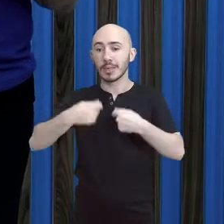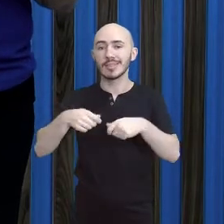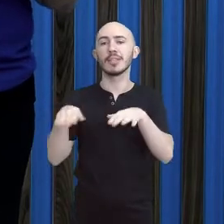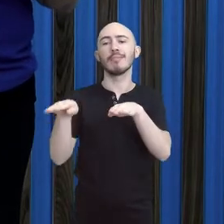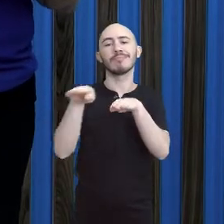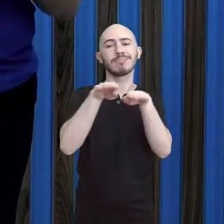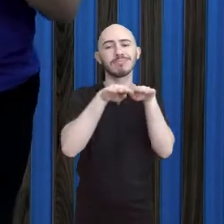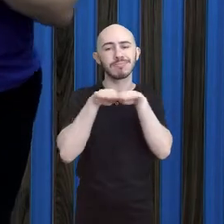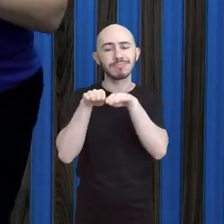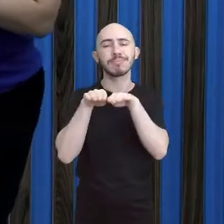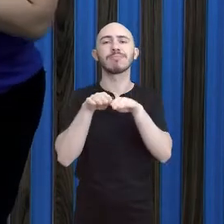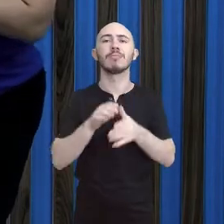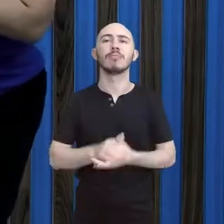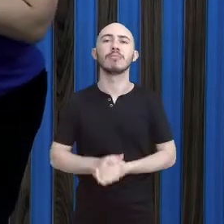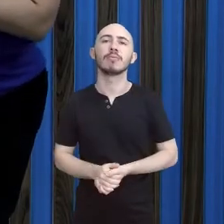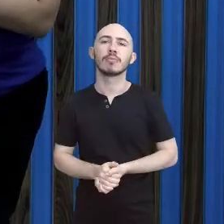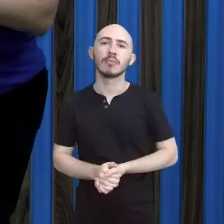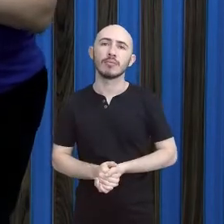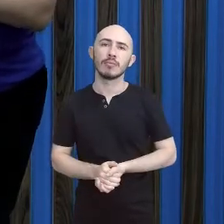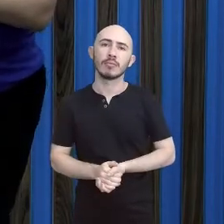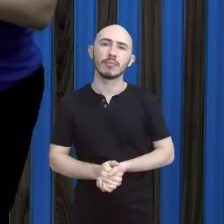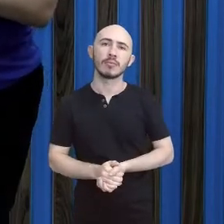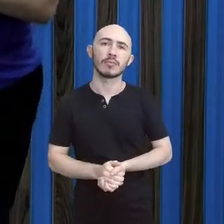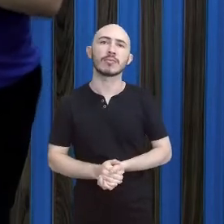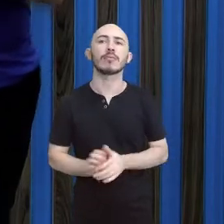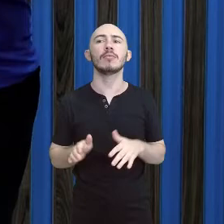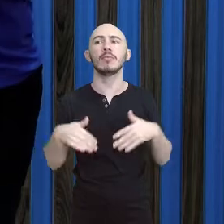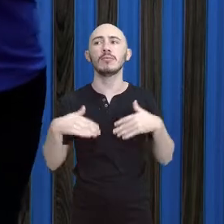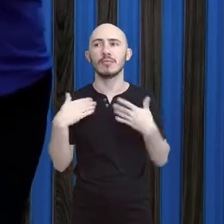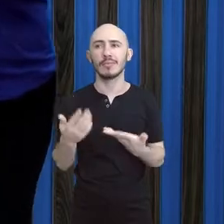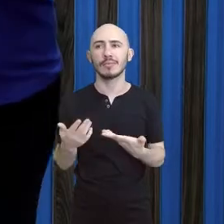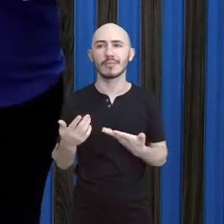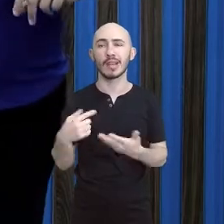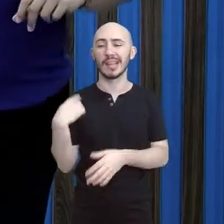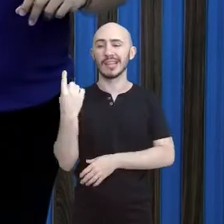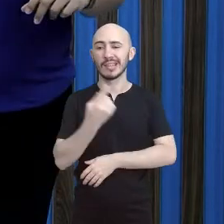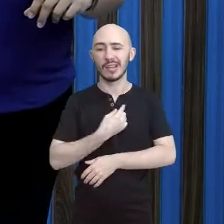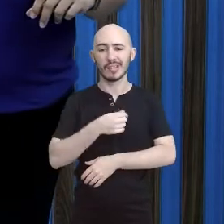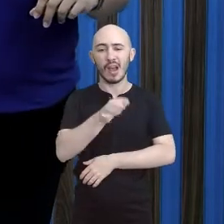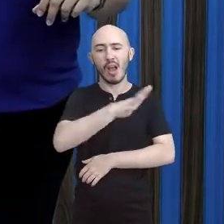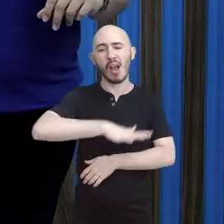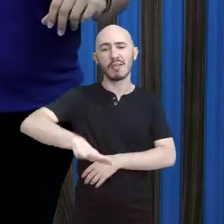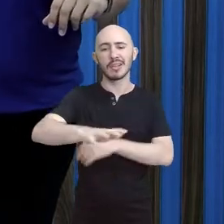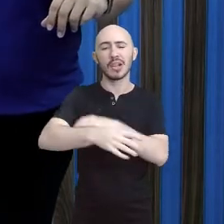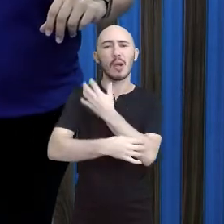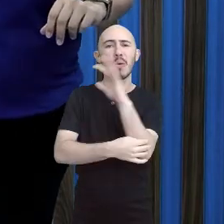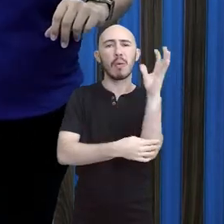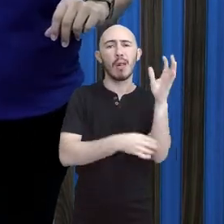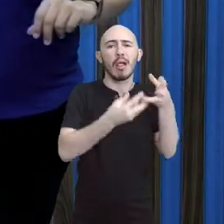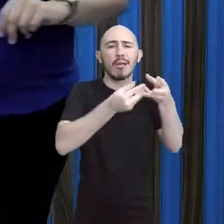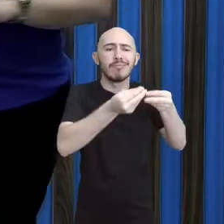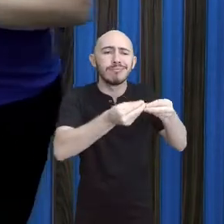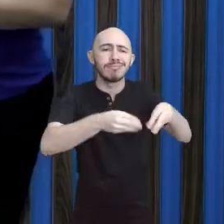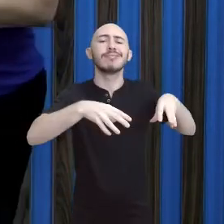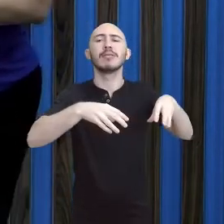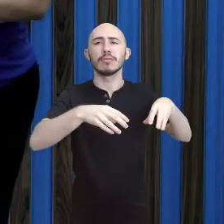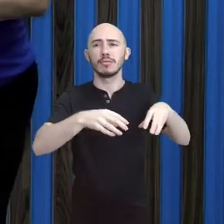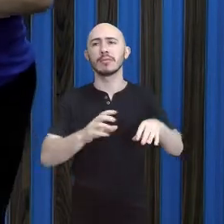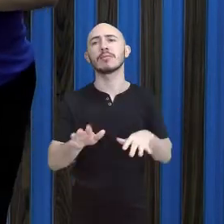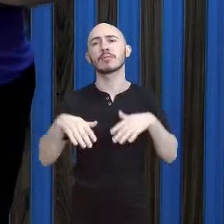equilíbrio, né? Então, tudo isso, degradamos o ambiente. Por quê? Por causa das